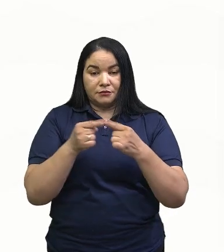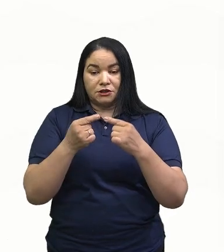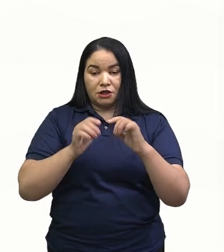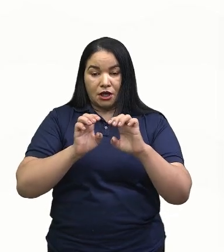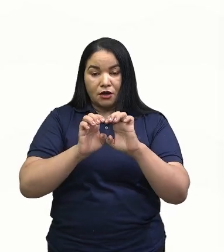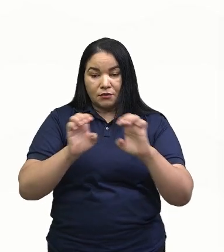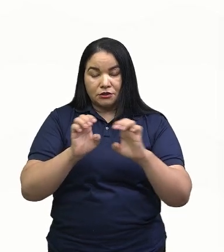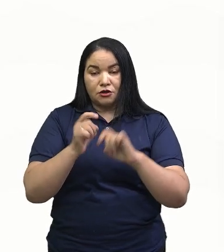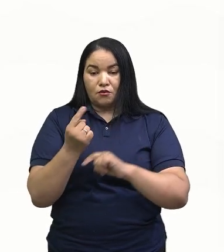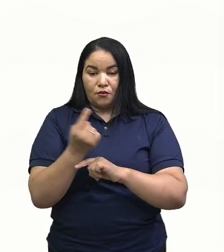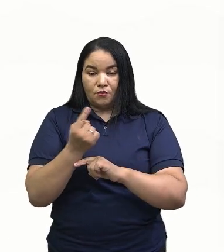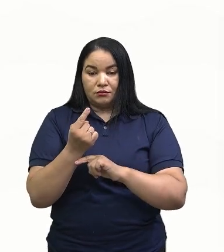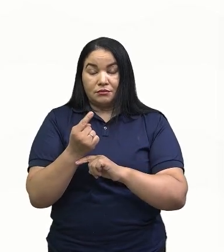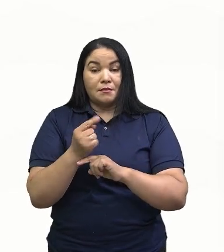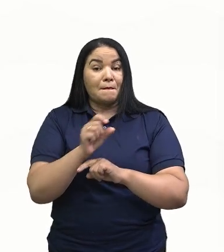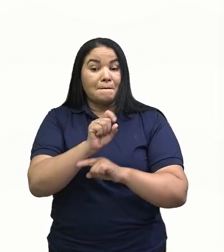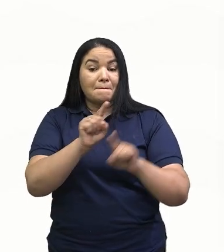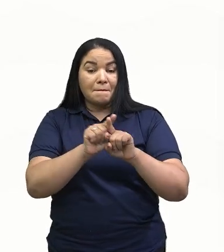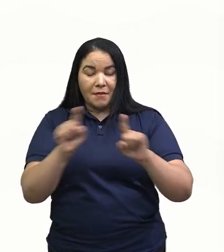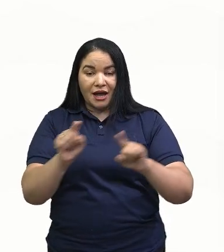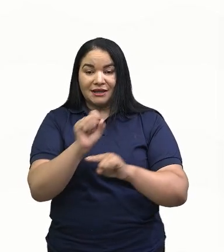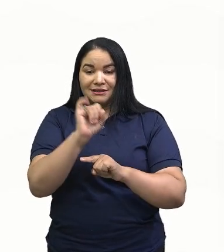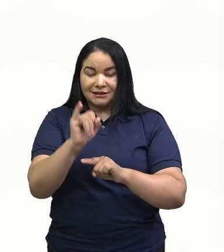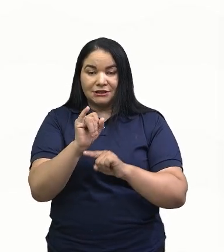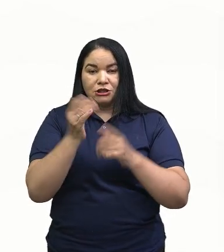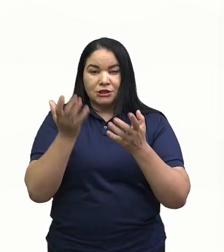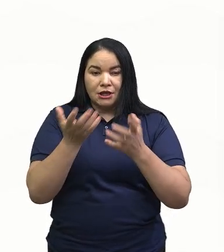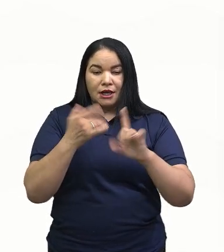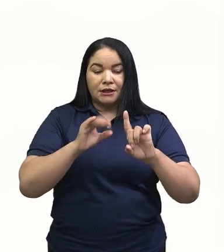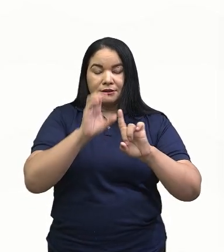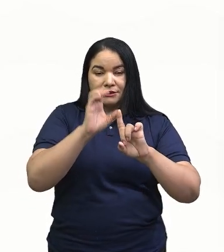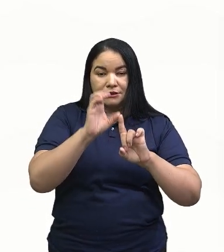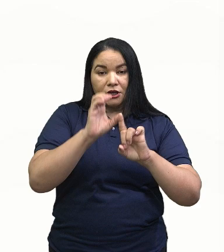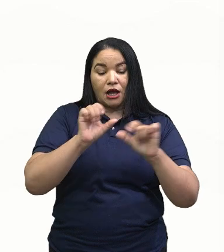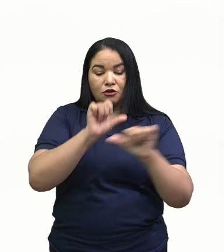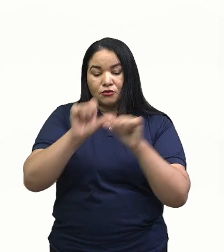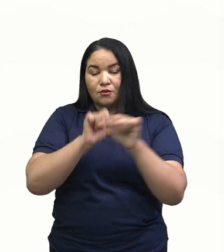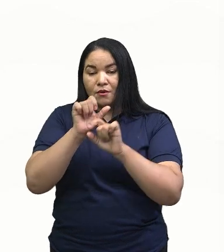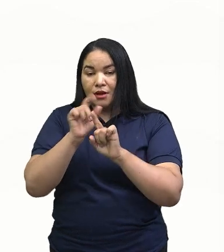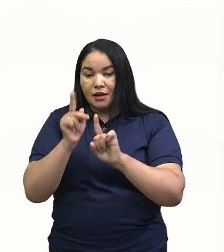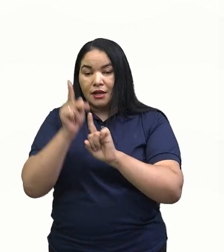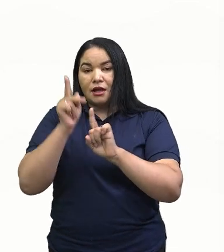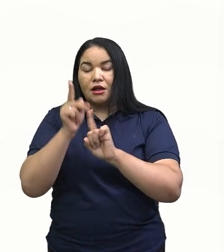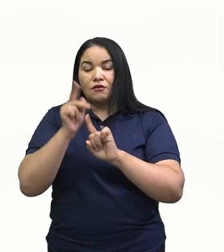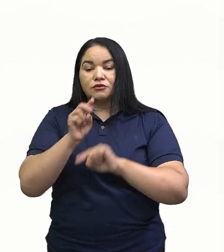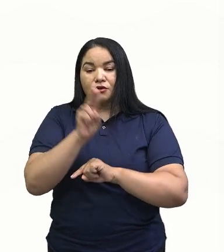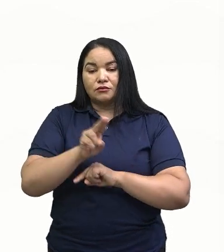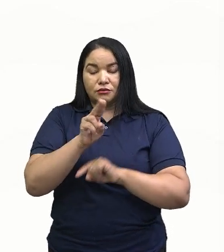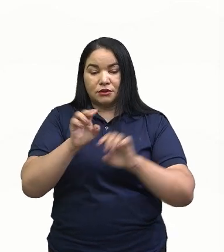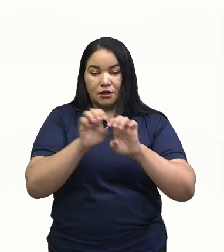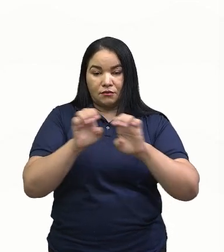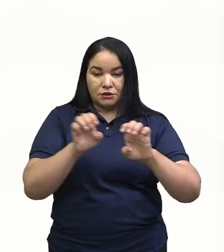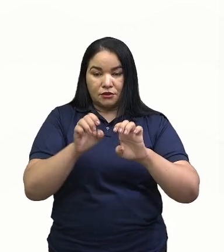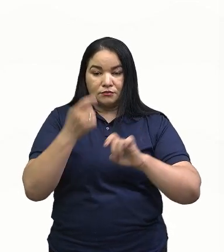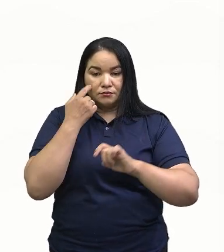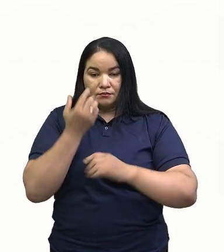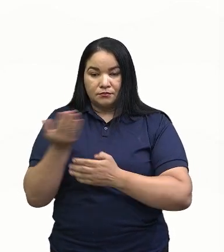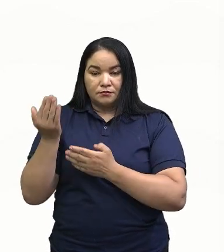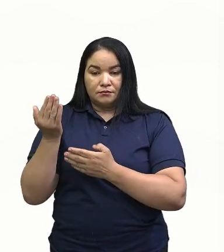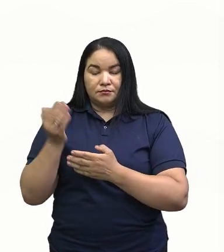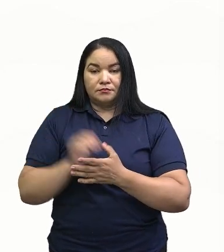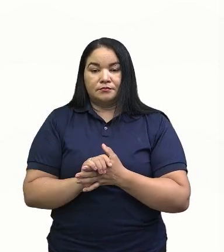se você quiser transformar de Celsius para Kelvin, utilizo esta